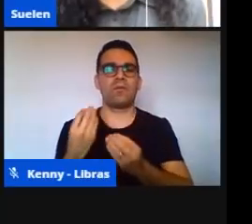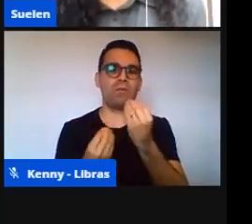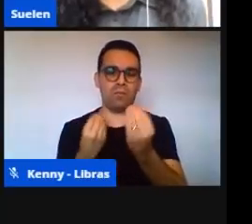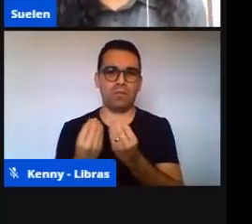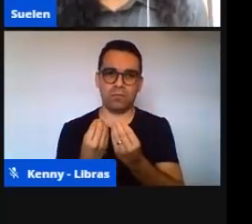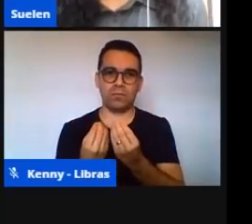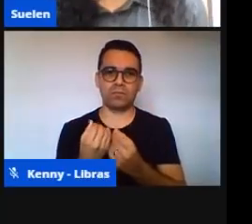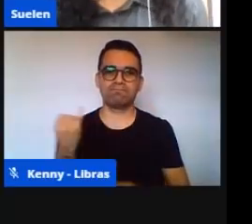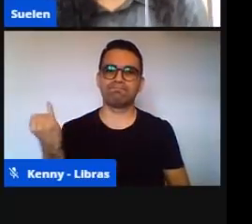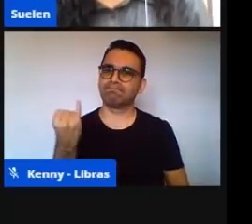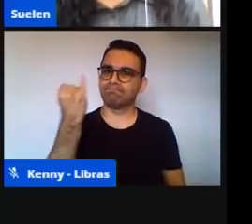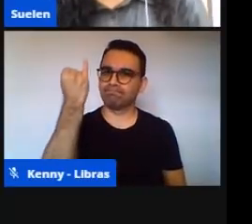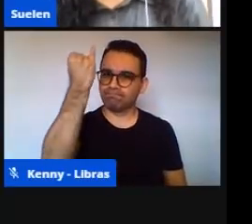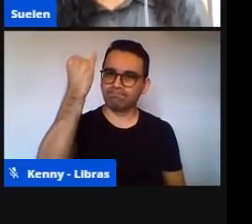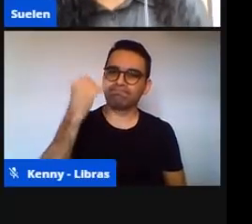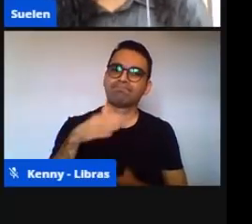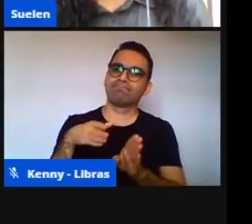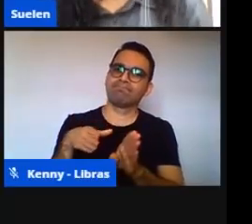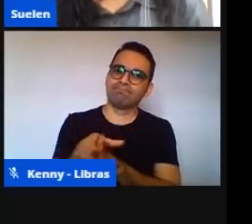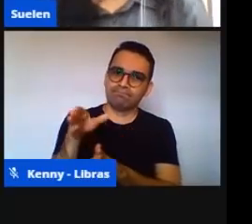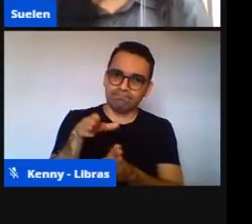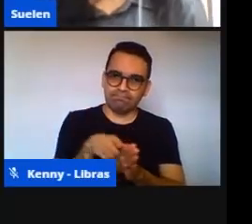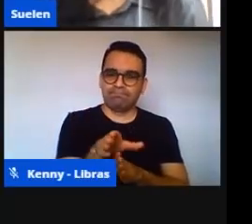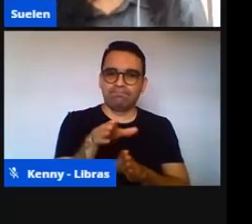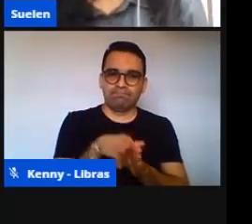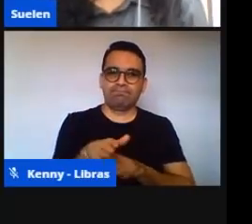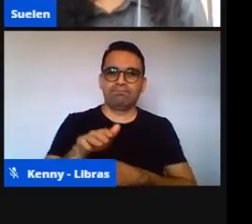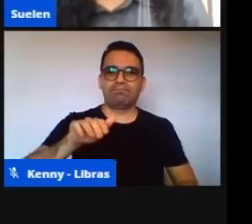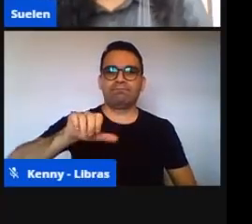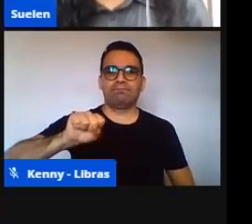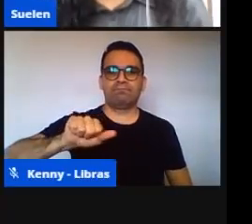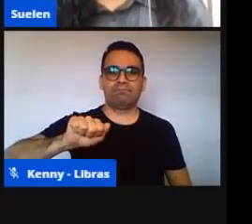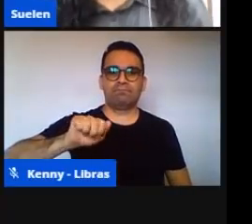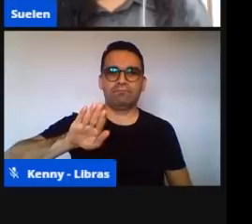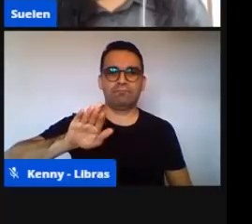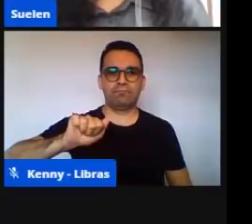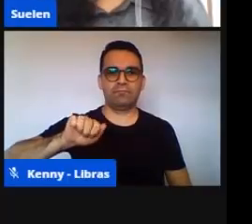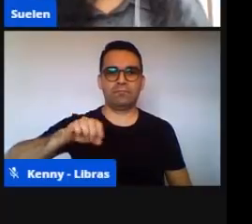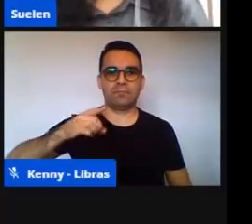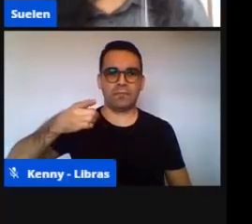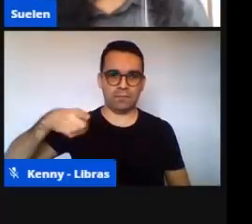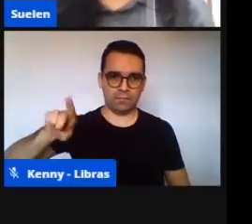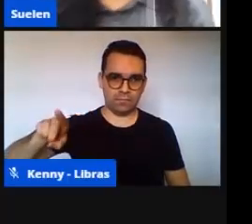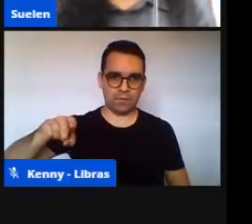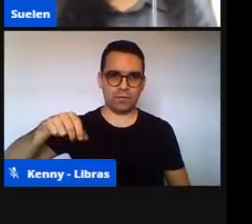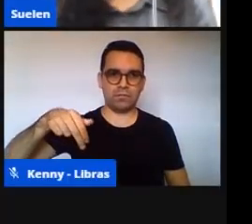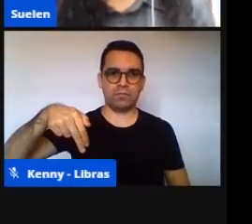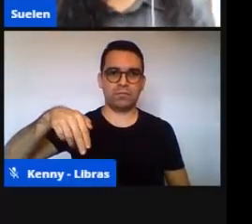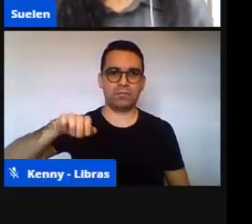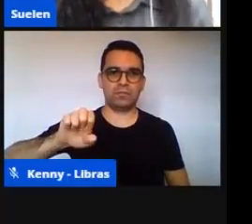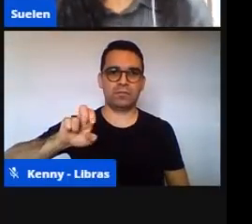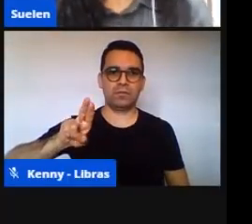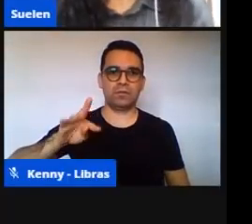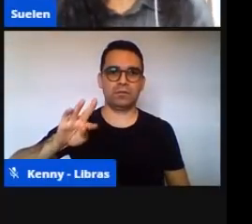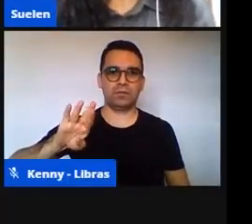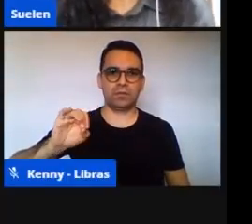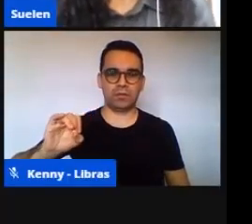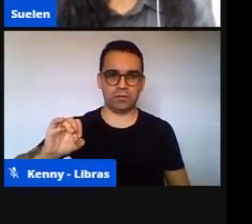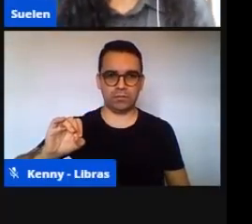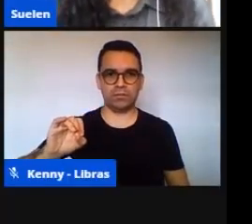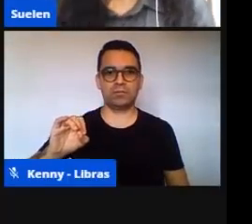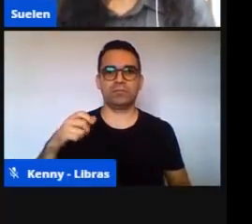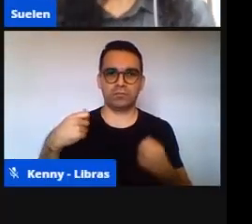importante enfatizar o uso do sabonete líquido neutro, do papel toalha descartável, né, e álcool